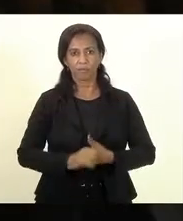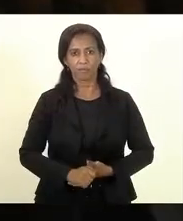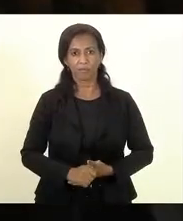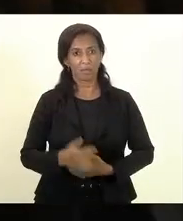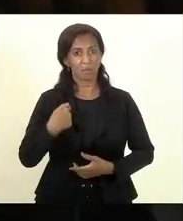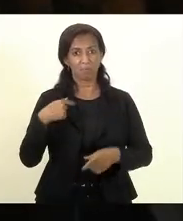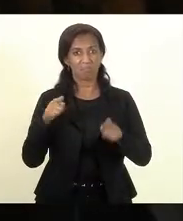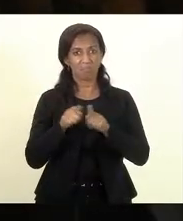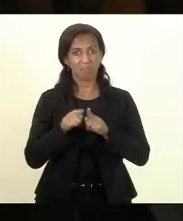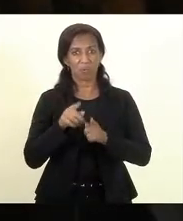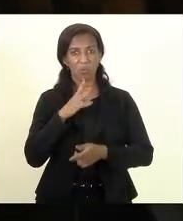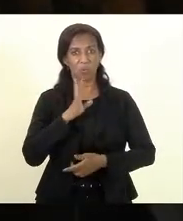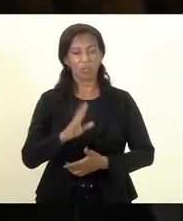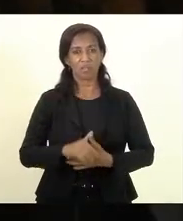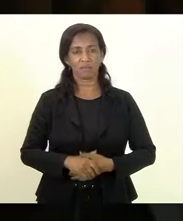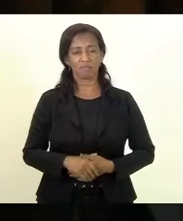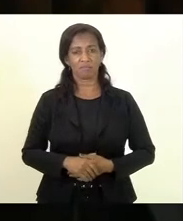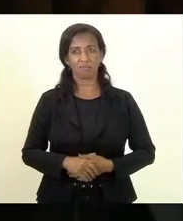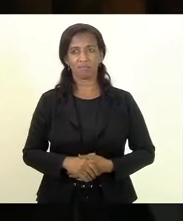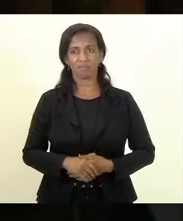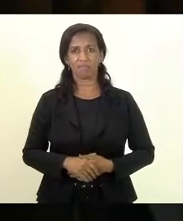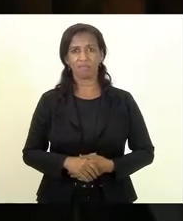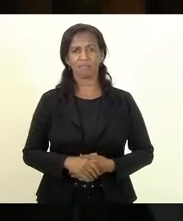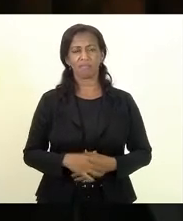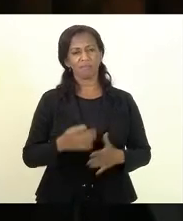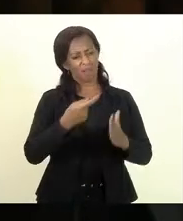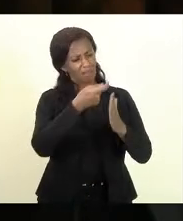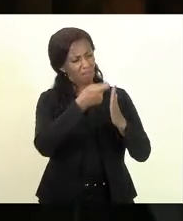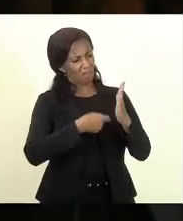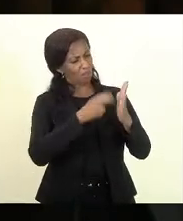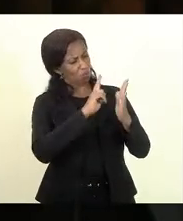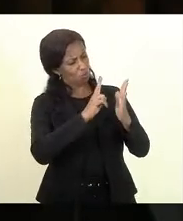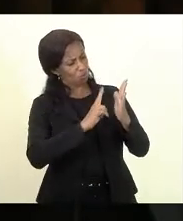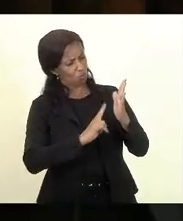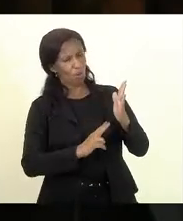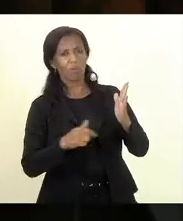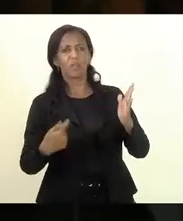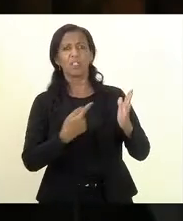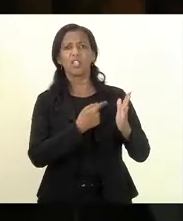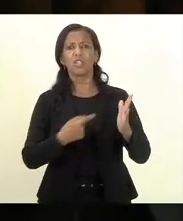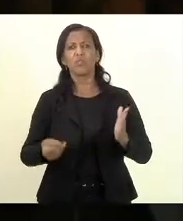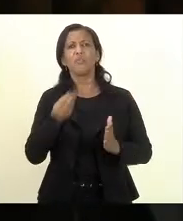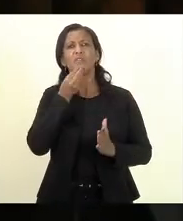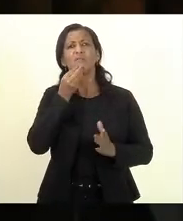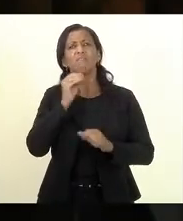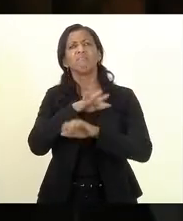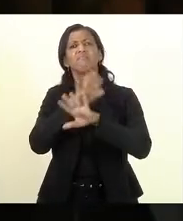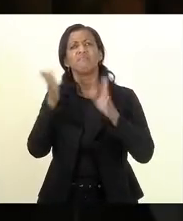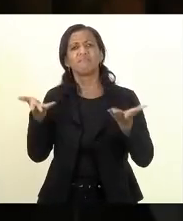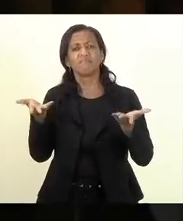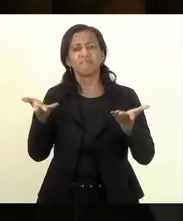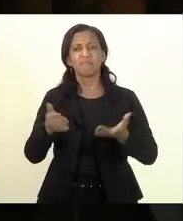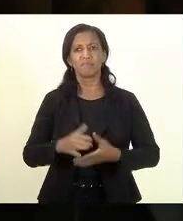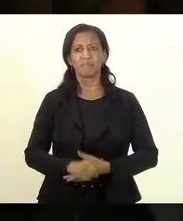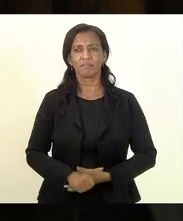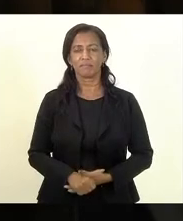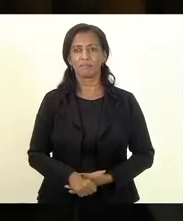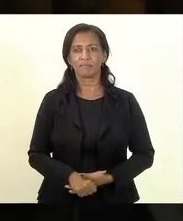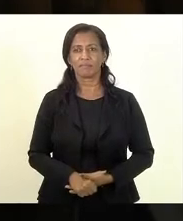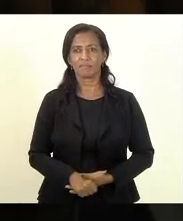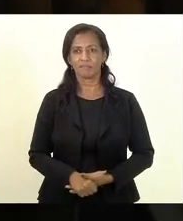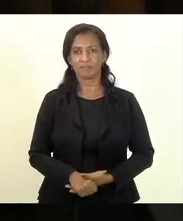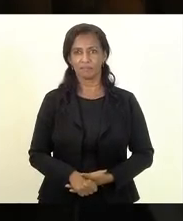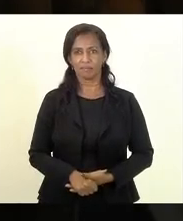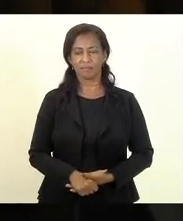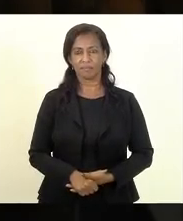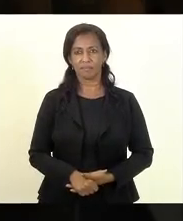também não. Que lista mais misteriosa? Que governo transparente é esse? Não, a informação,